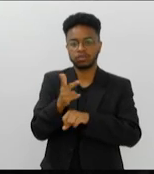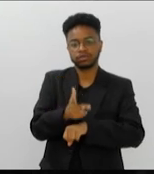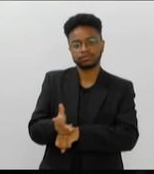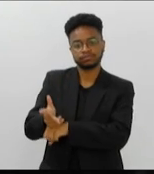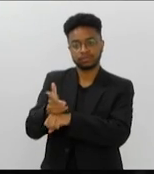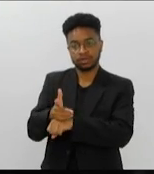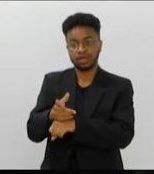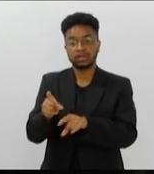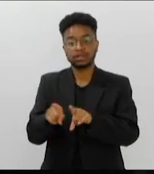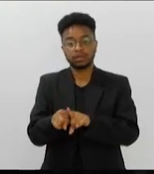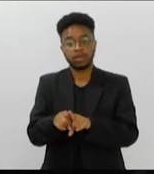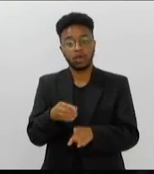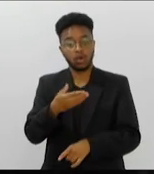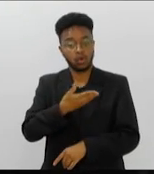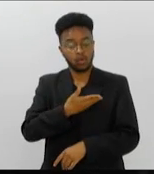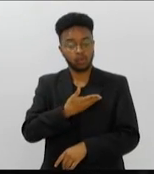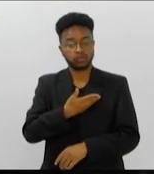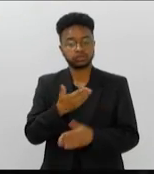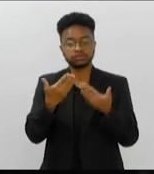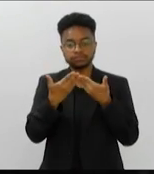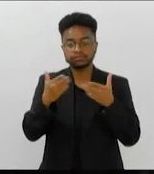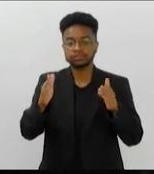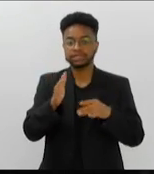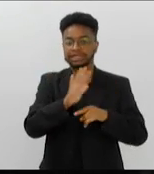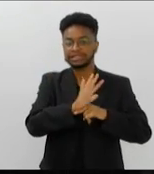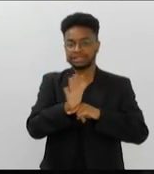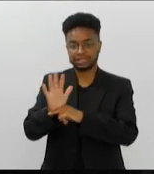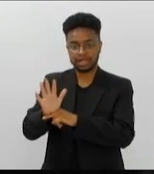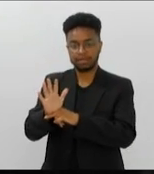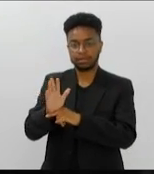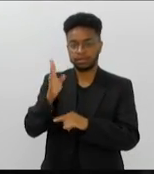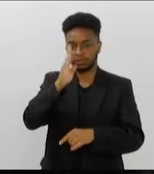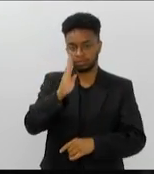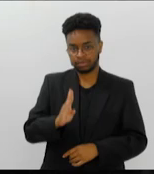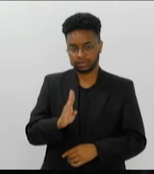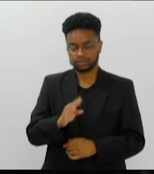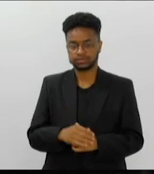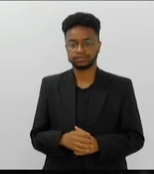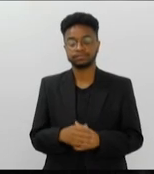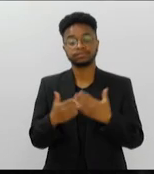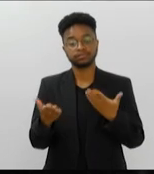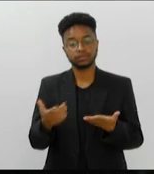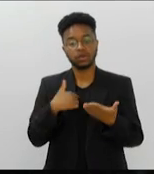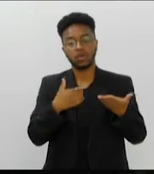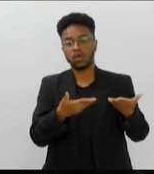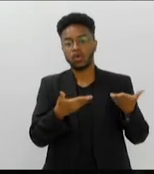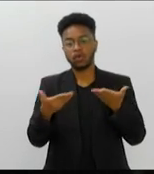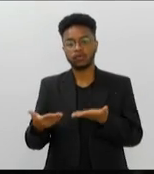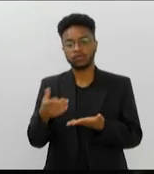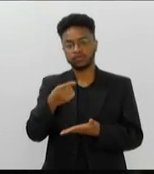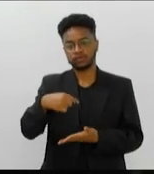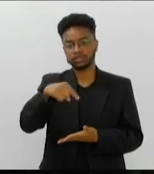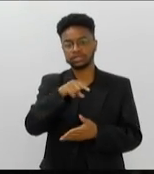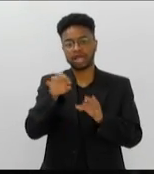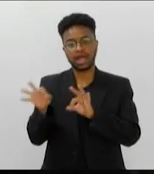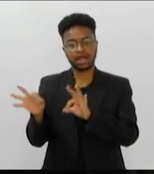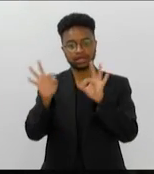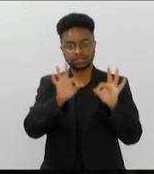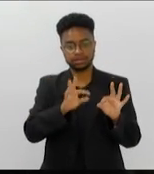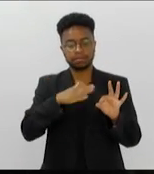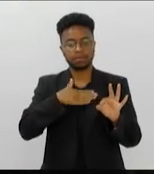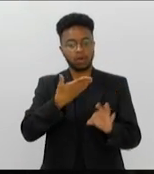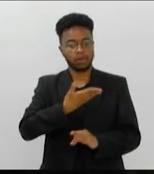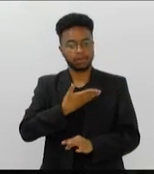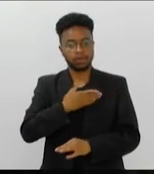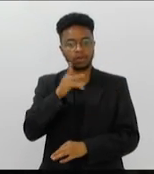que hoje estreia nos cinemas nacionais. Então, convido a todos a assistirem Meu